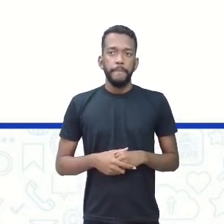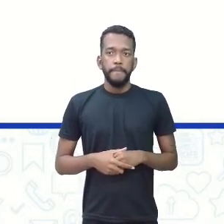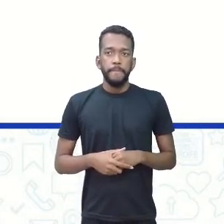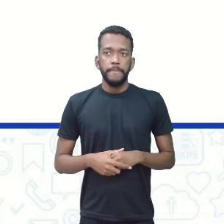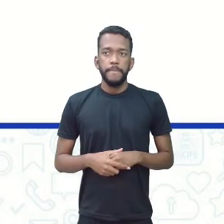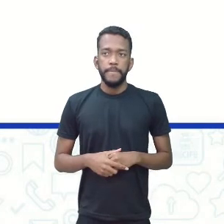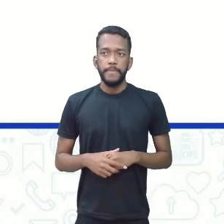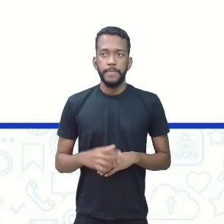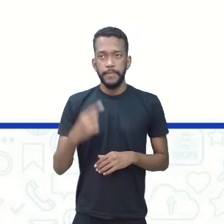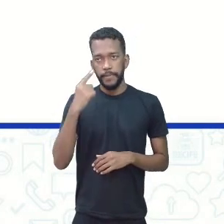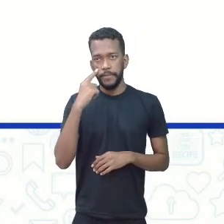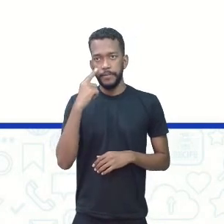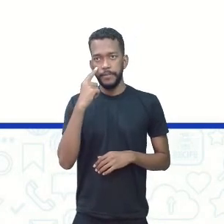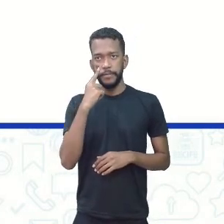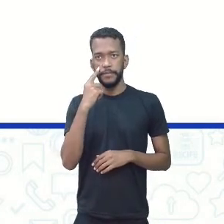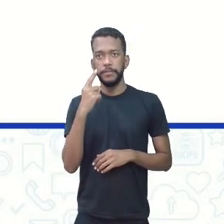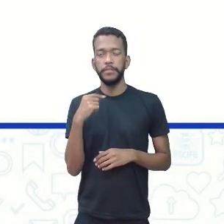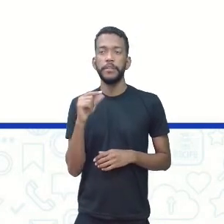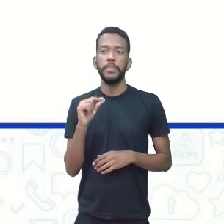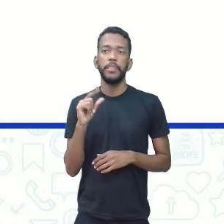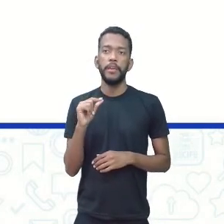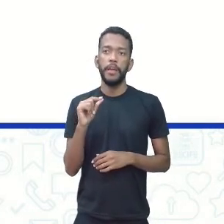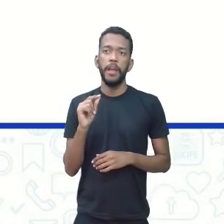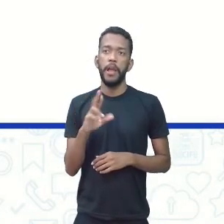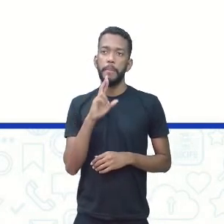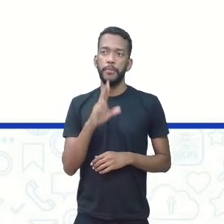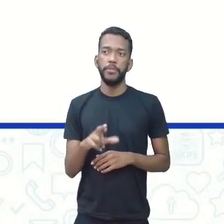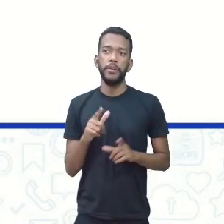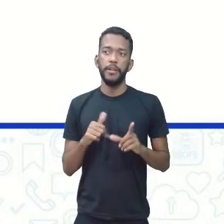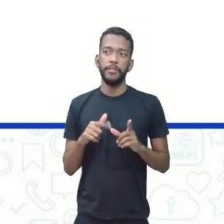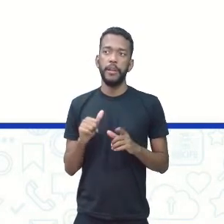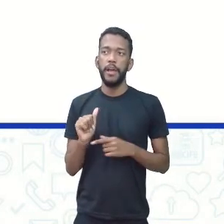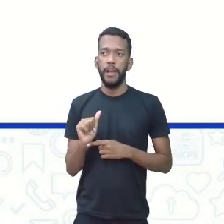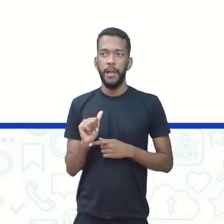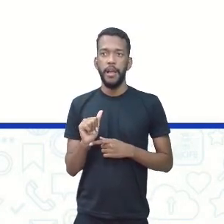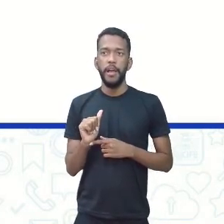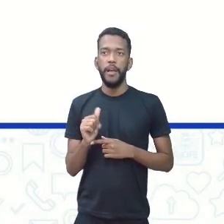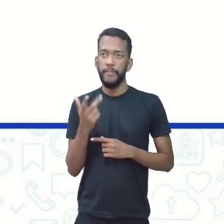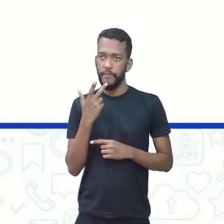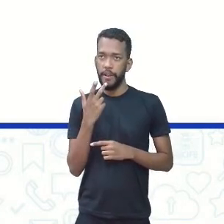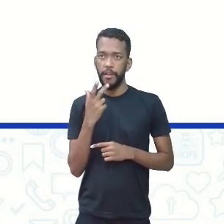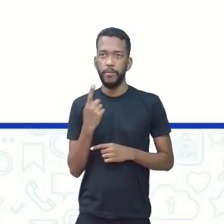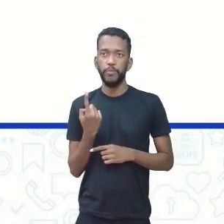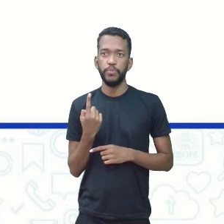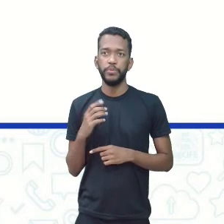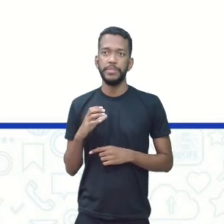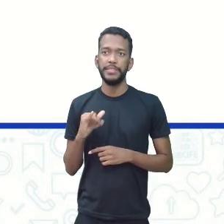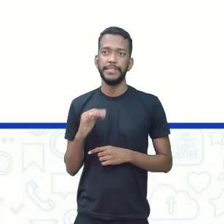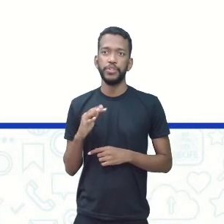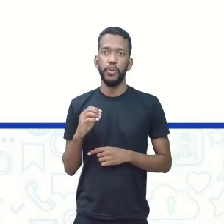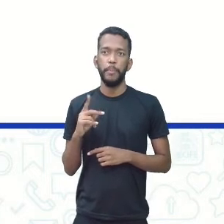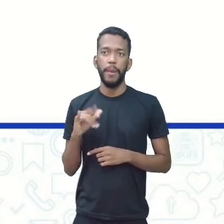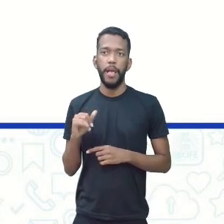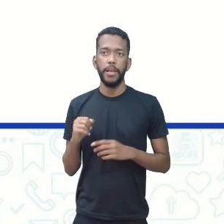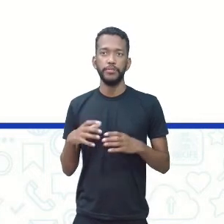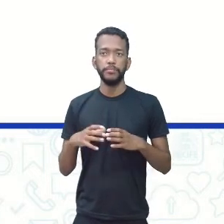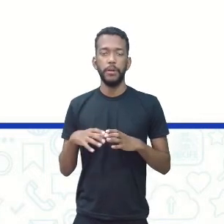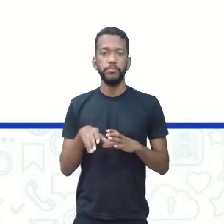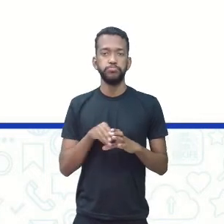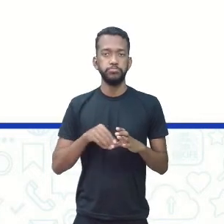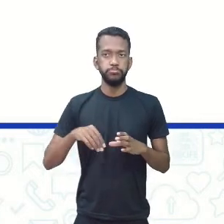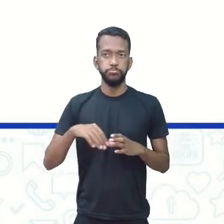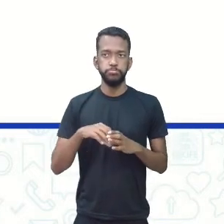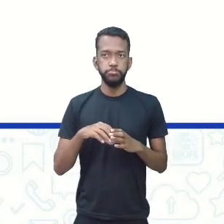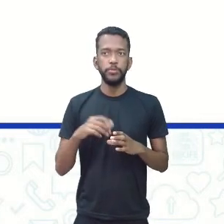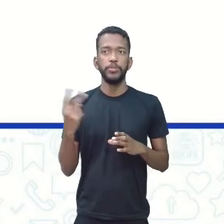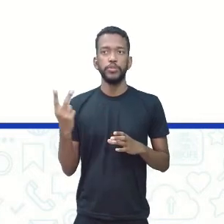escolham. Quem respondeu a letra A, disse que o 1 é citoplasma, o 2 é núcleo e o 3